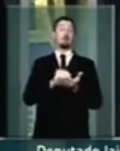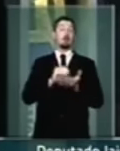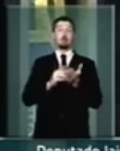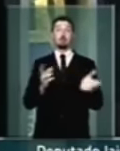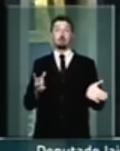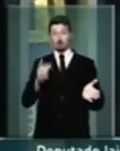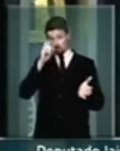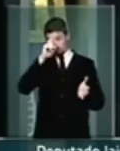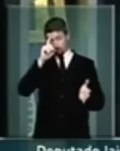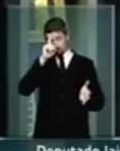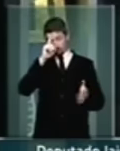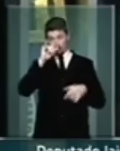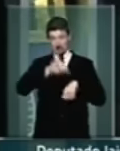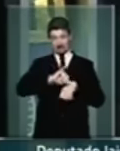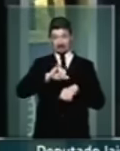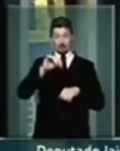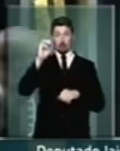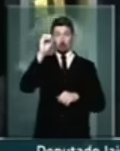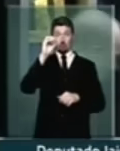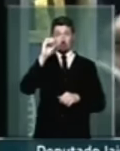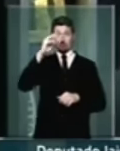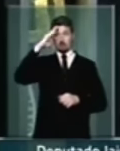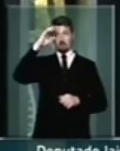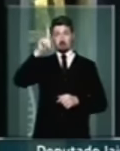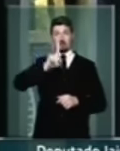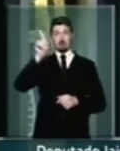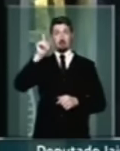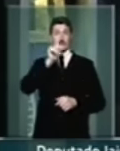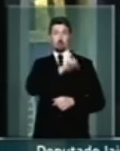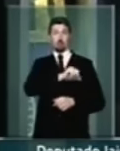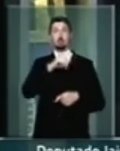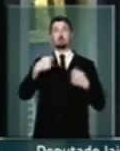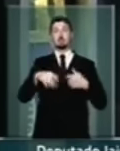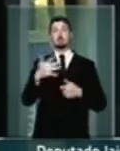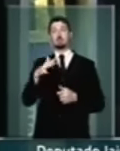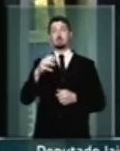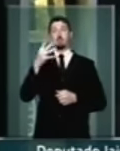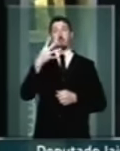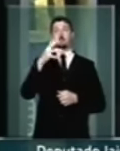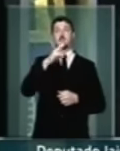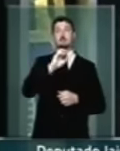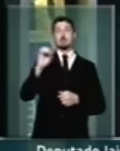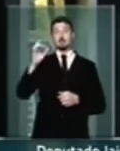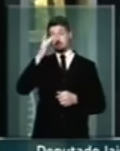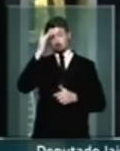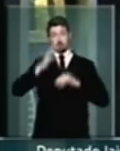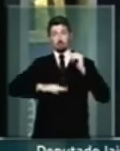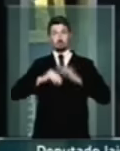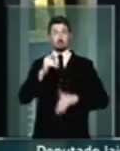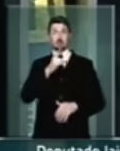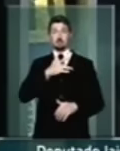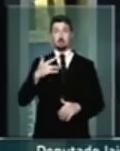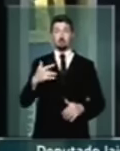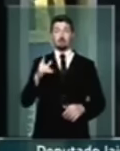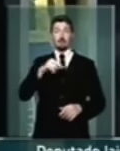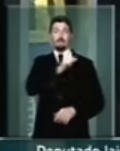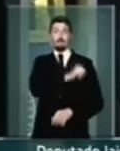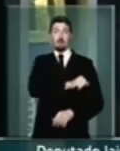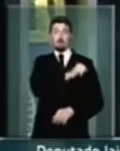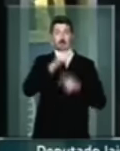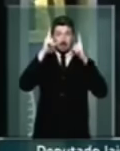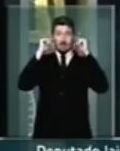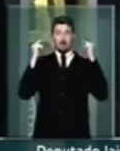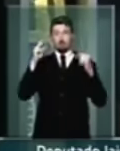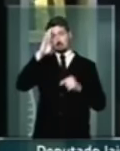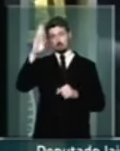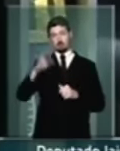Hospital Central do Exército, lá no Rio de Janeiro, carece de no mínimo 400 profissionais de saúde, a grande maioria de enfermeiros.